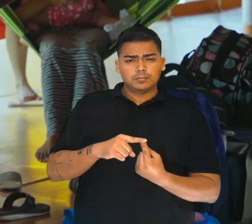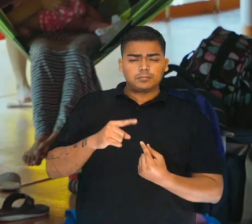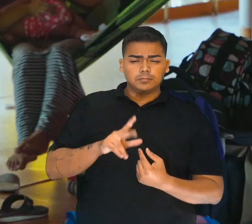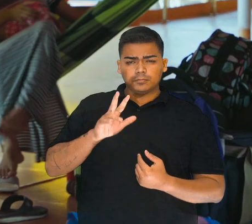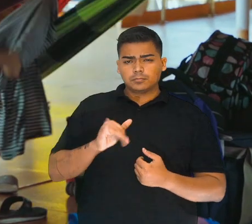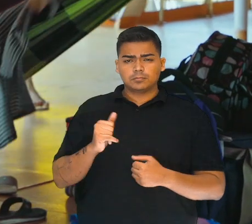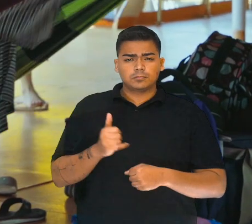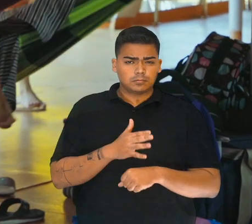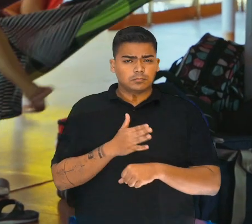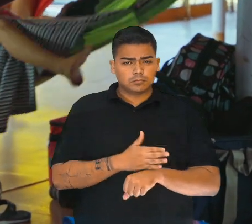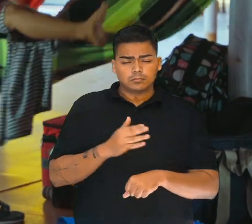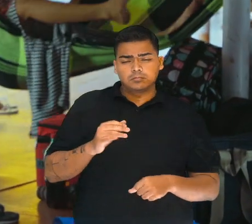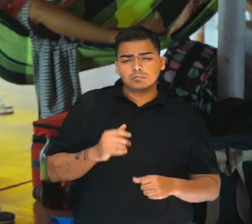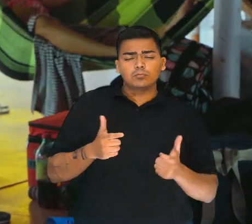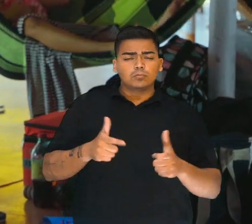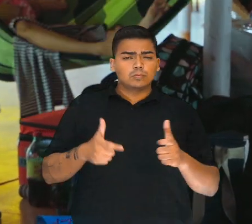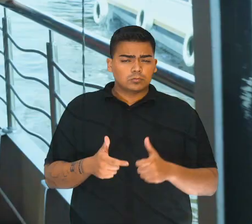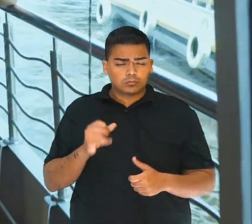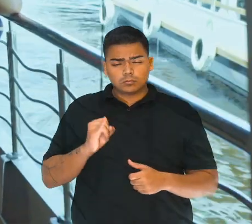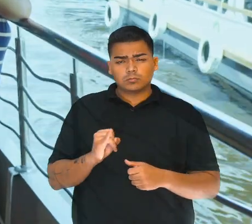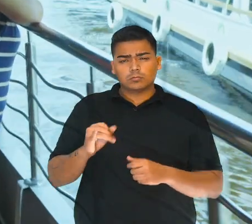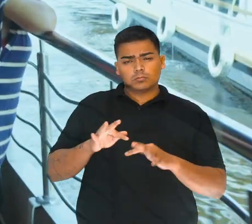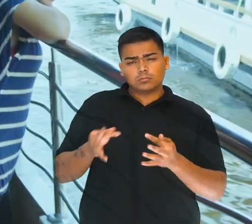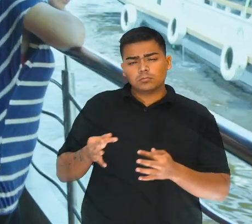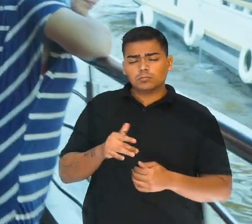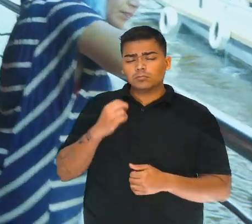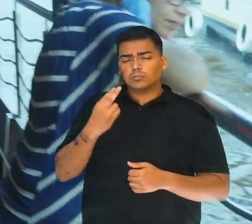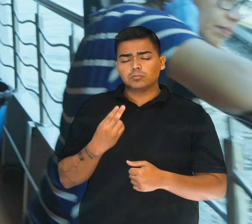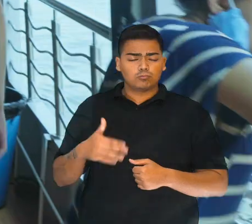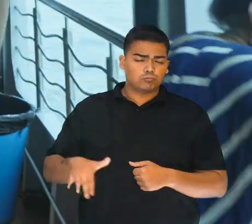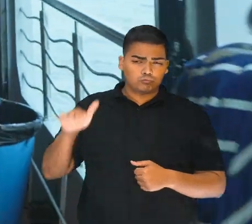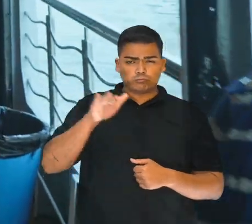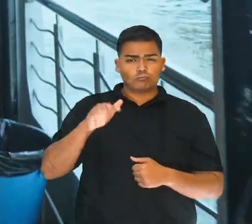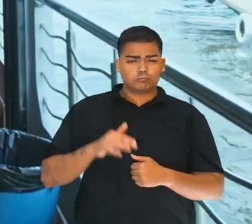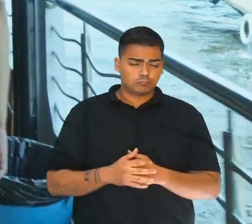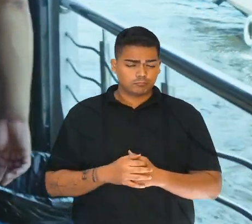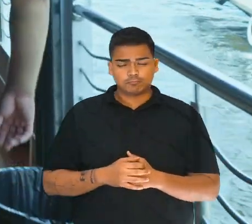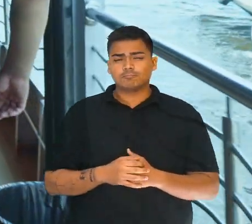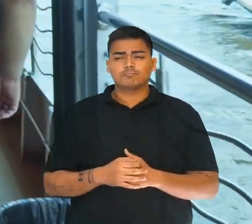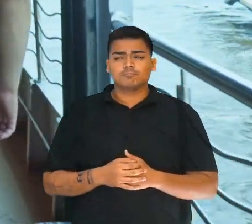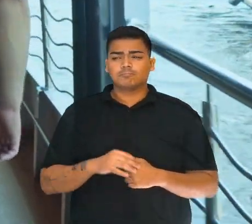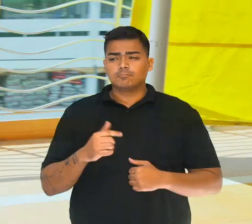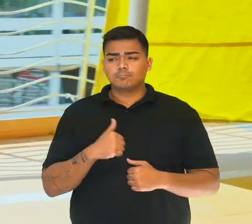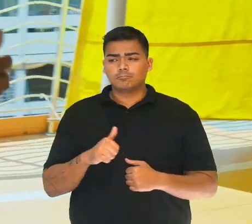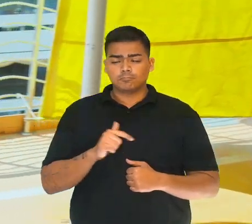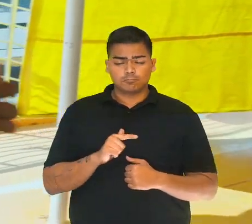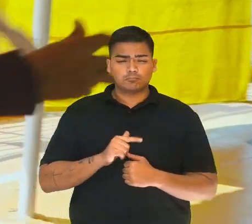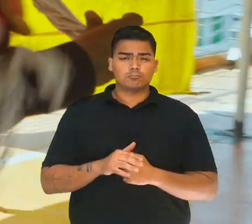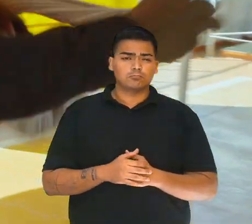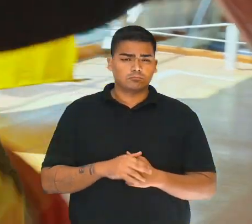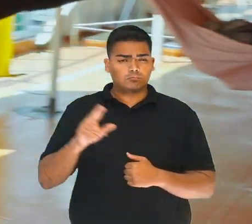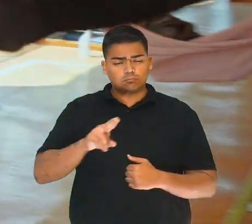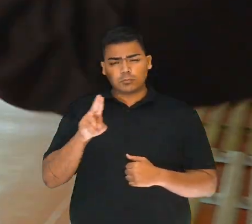de entrada que você quer dizer, ou seja, rede, suíte, camarote, e você vai lá e compra diretamente em um dispositivo móvel. Então a